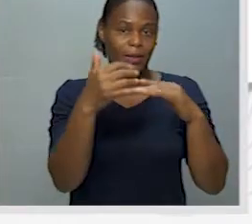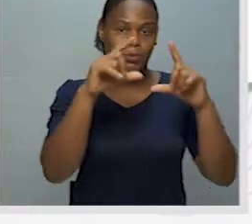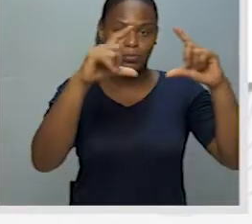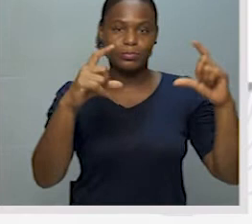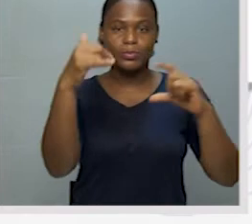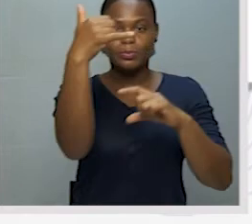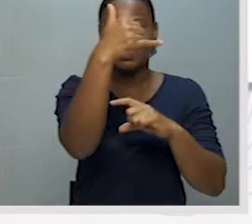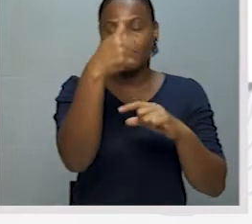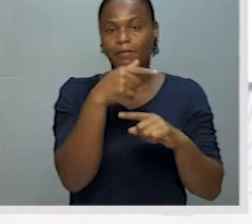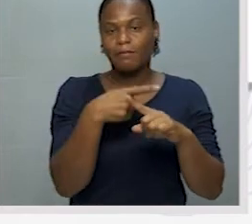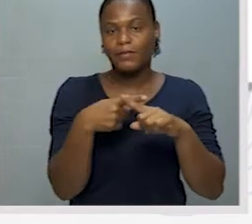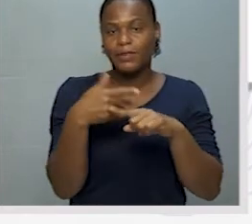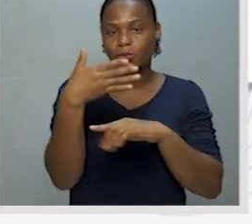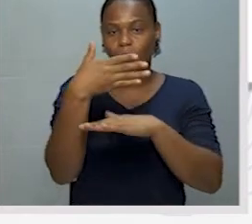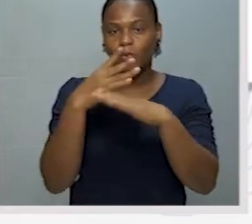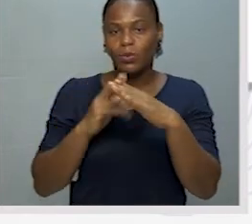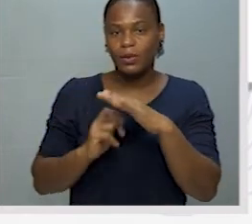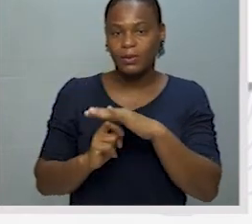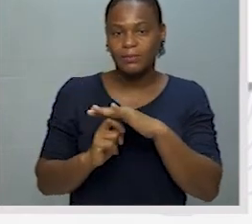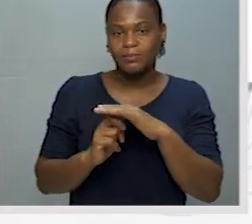quadrado vezes 1/3